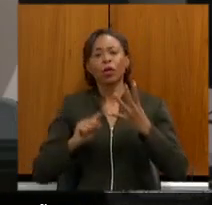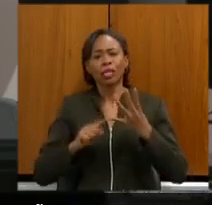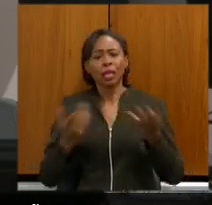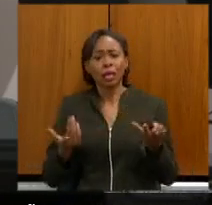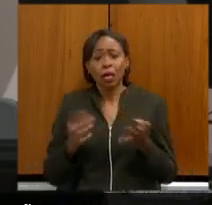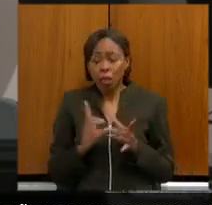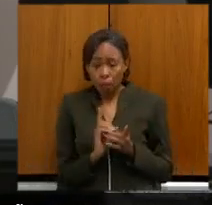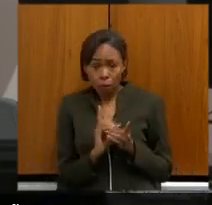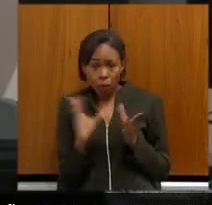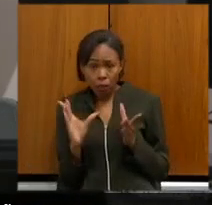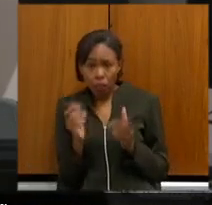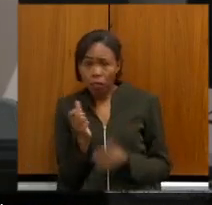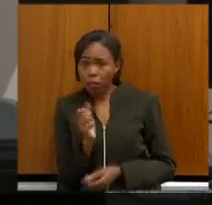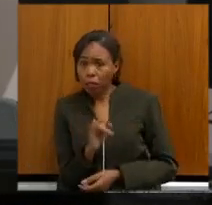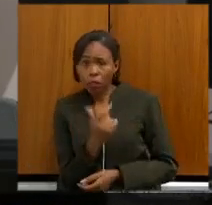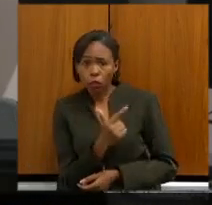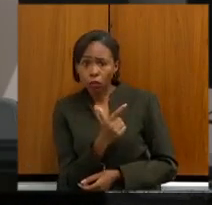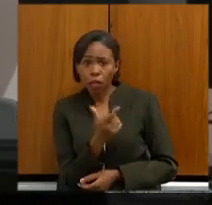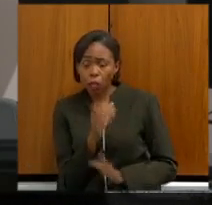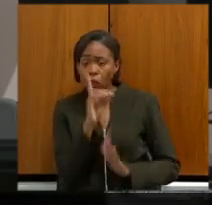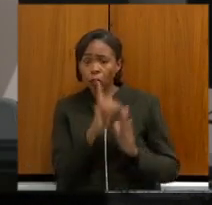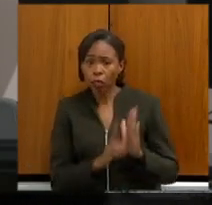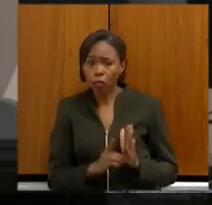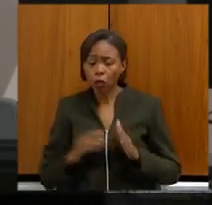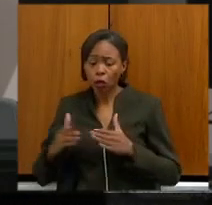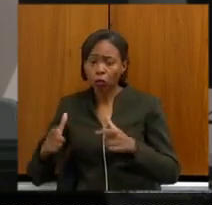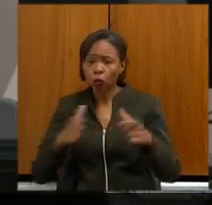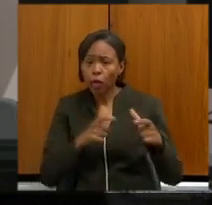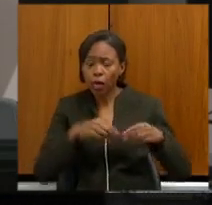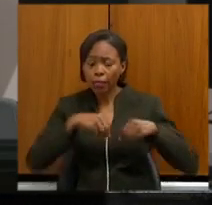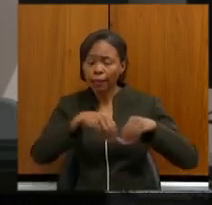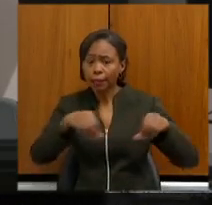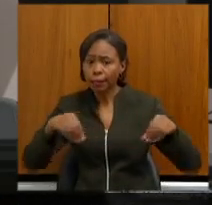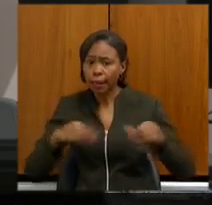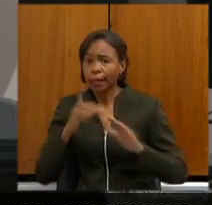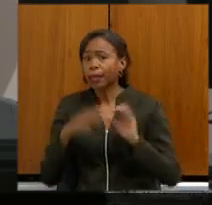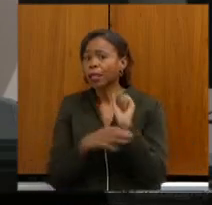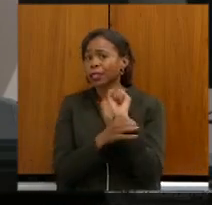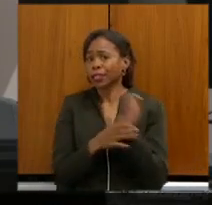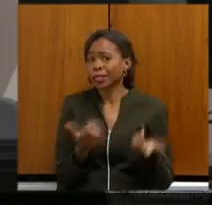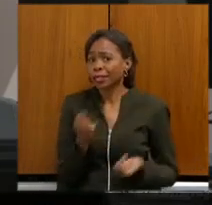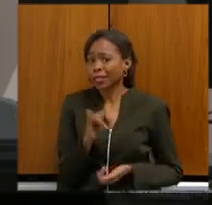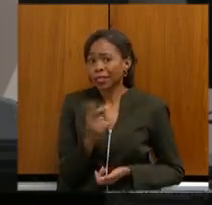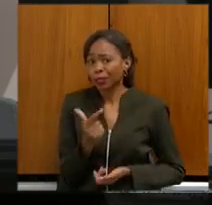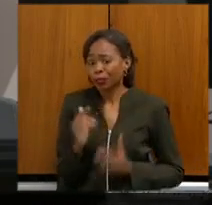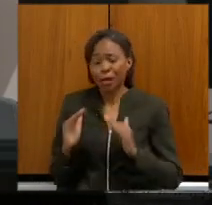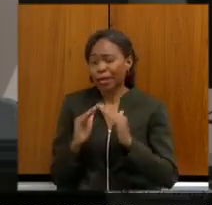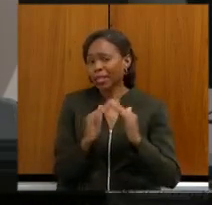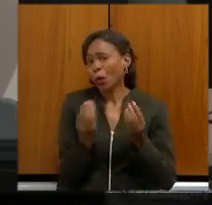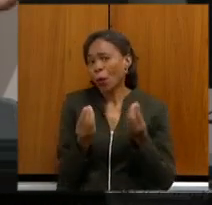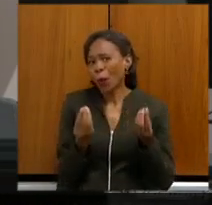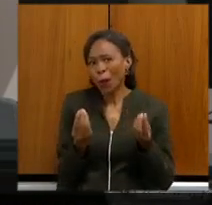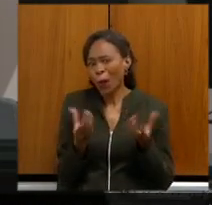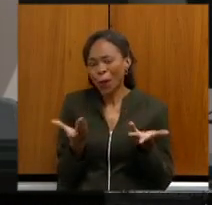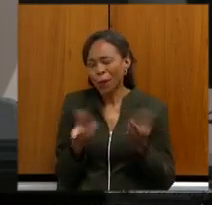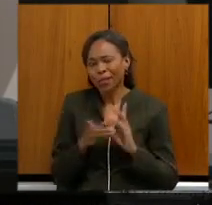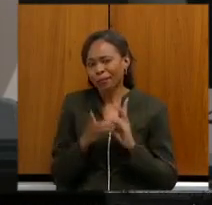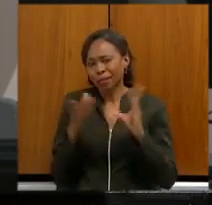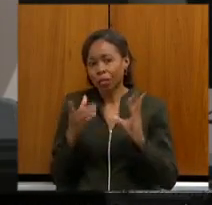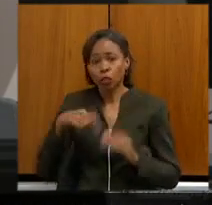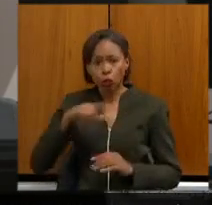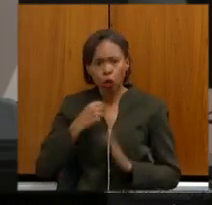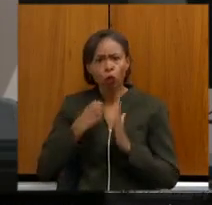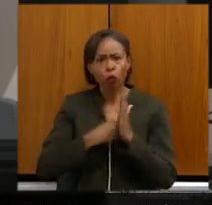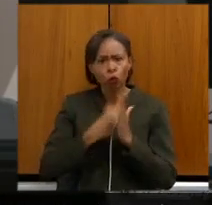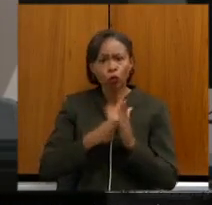se não tiver o direitos territoriais garantido não vai existir democracia se não tiver moradia a nossa luta é pelo chão mas é